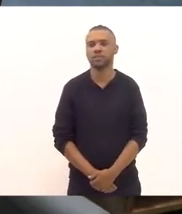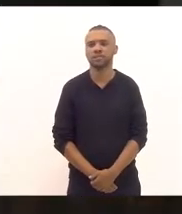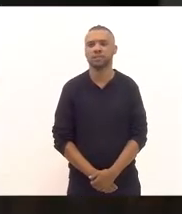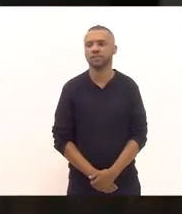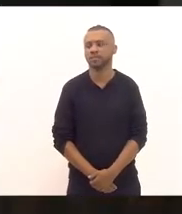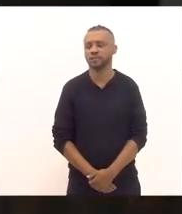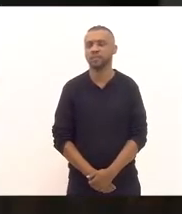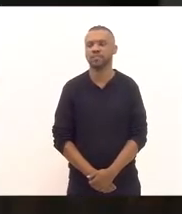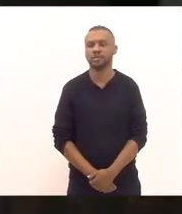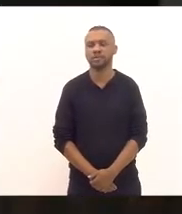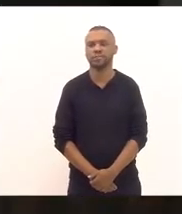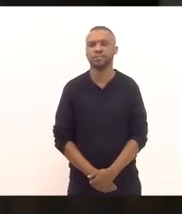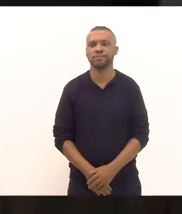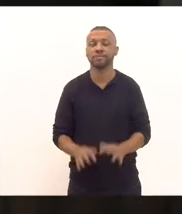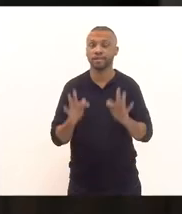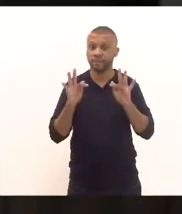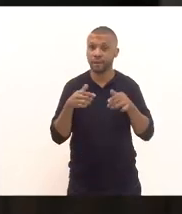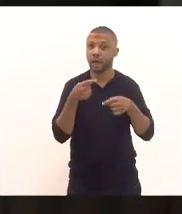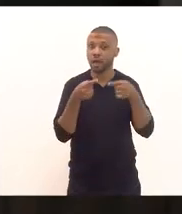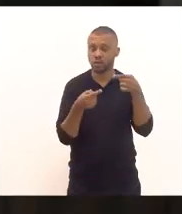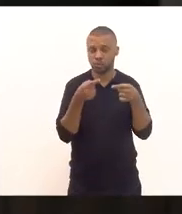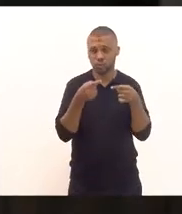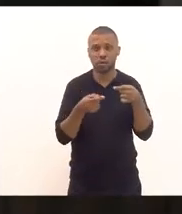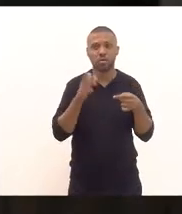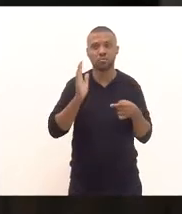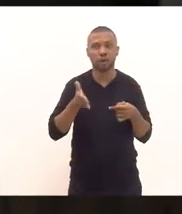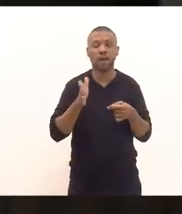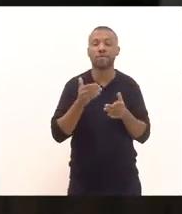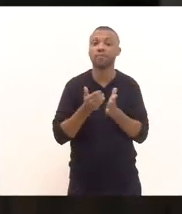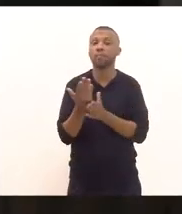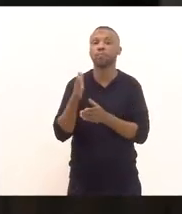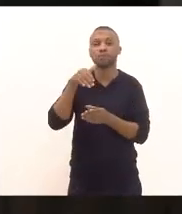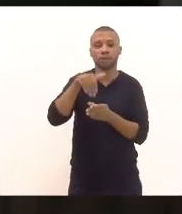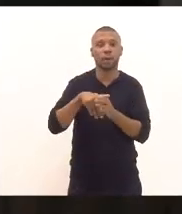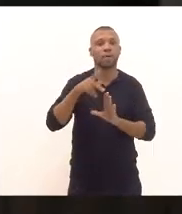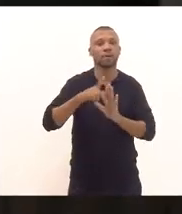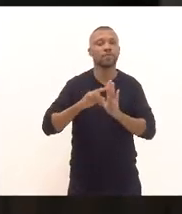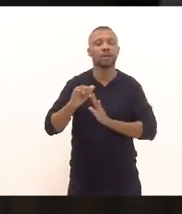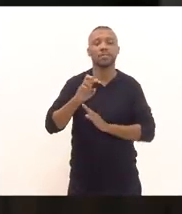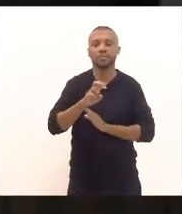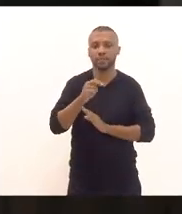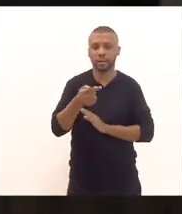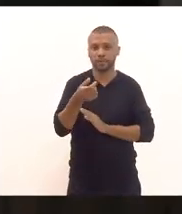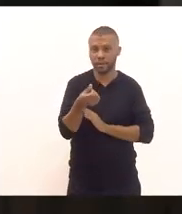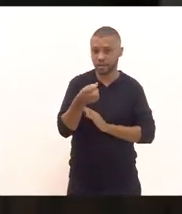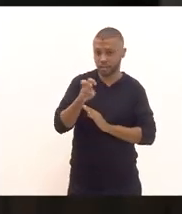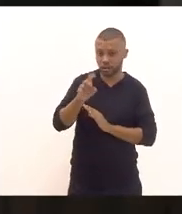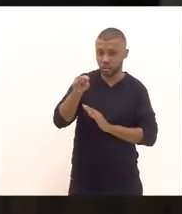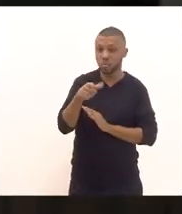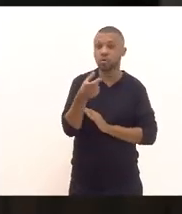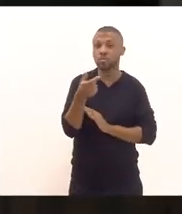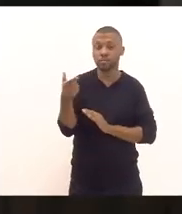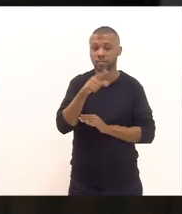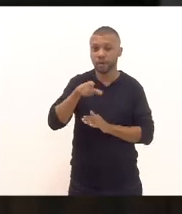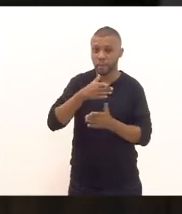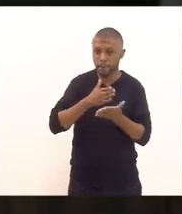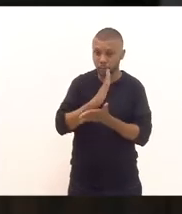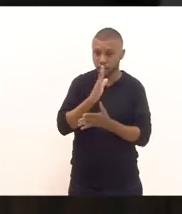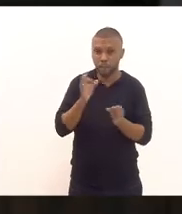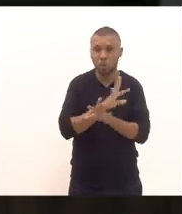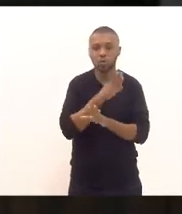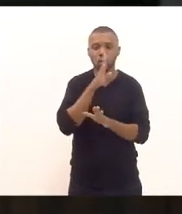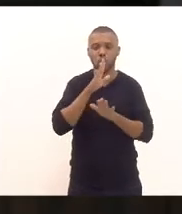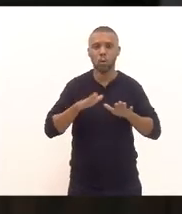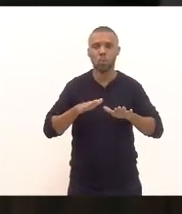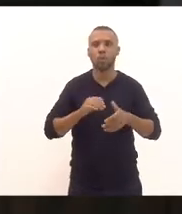em novembro e que era discutir encerrada a discussão em votação projeto de lei 5765 de 22 anos que a prova mesmo então